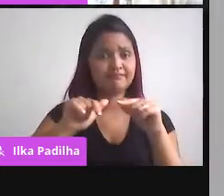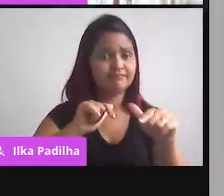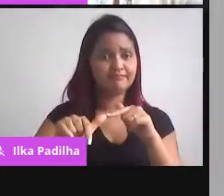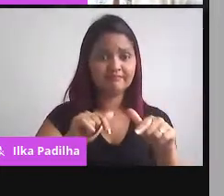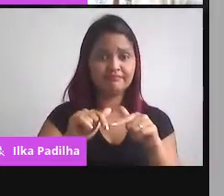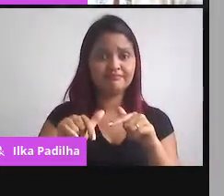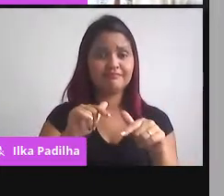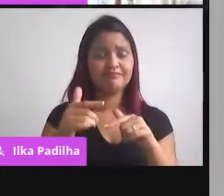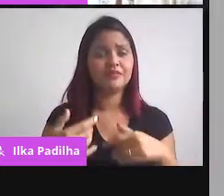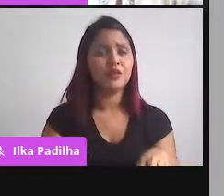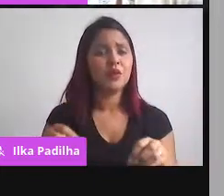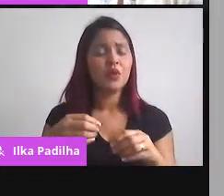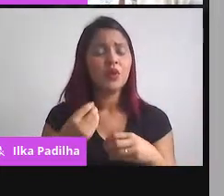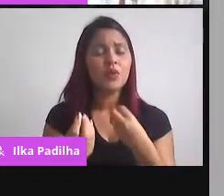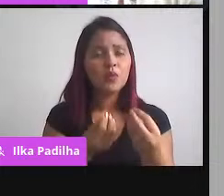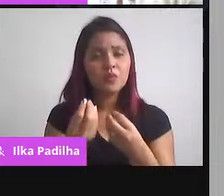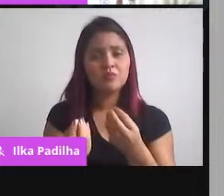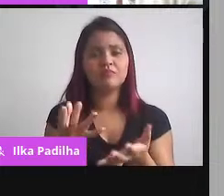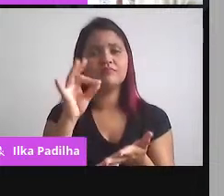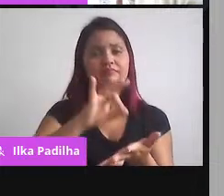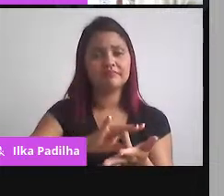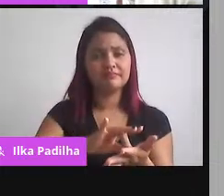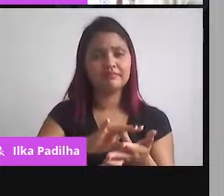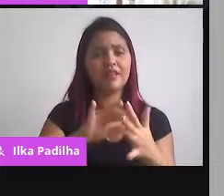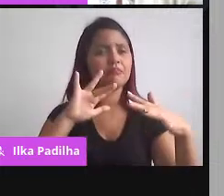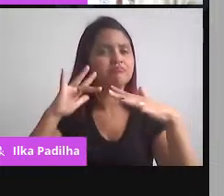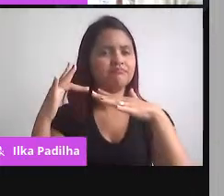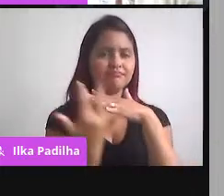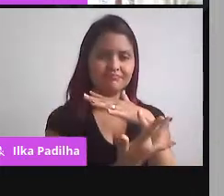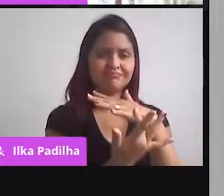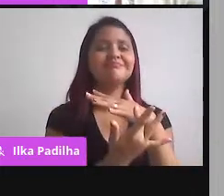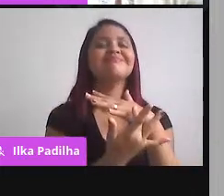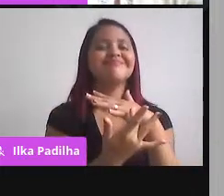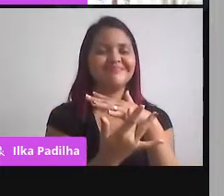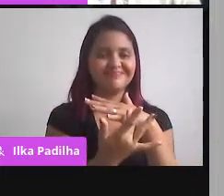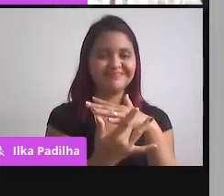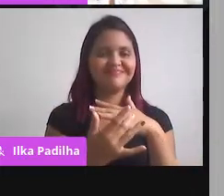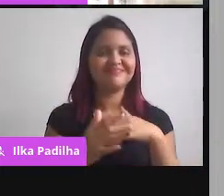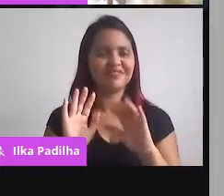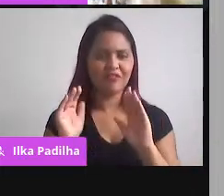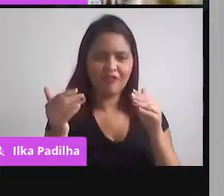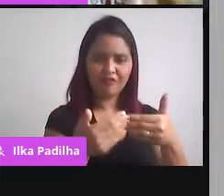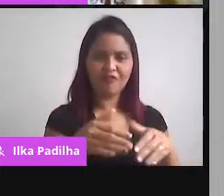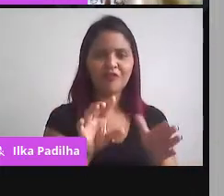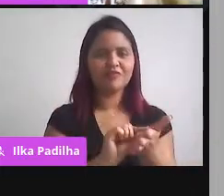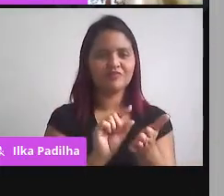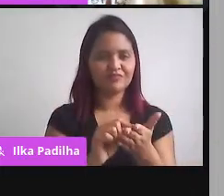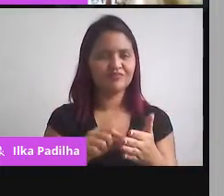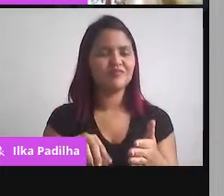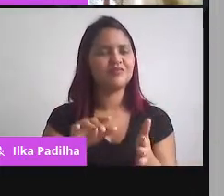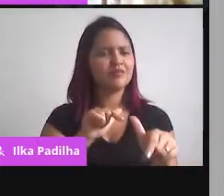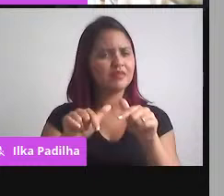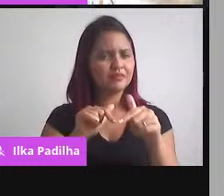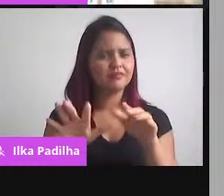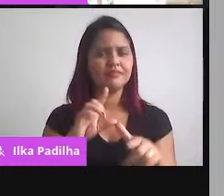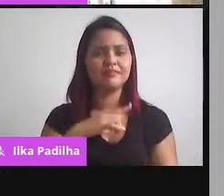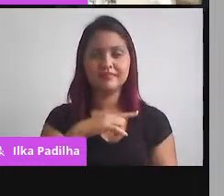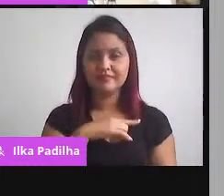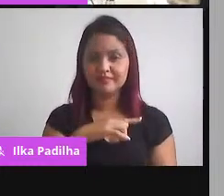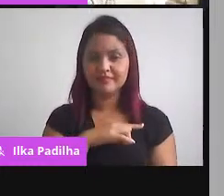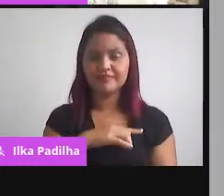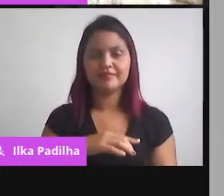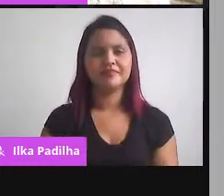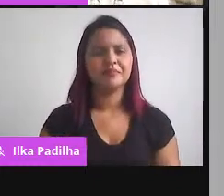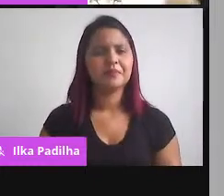redes sociais. Hoje também tem muito trabalho nessa direção. Então, se nós pensarmos